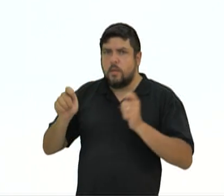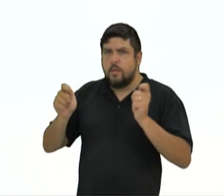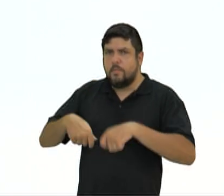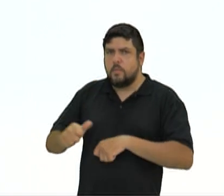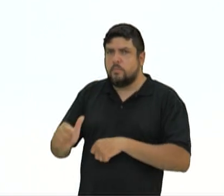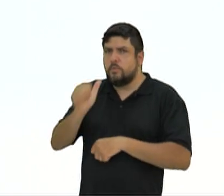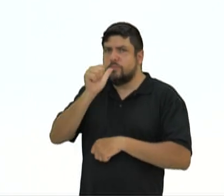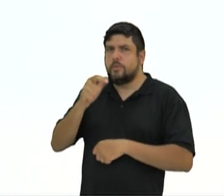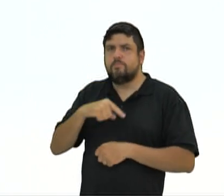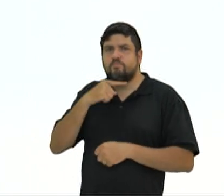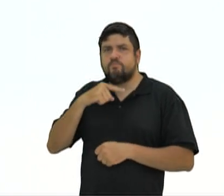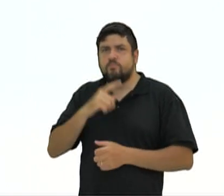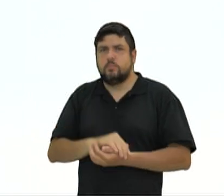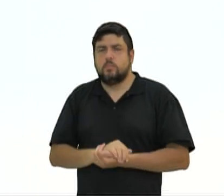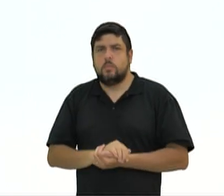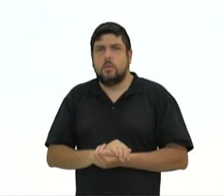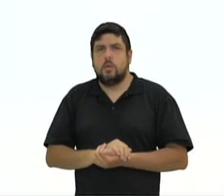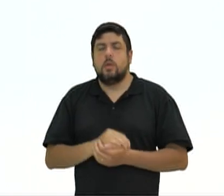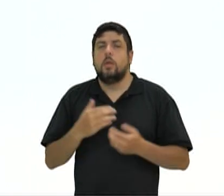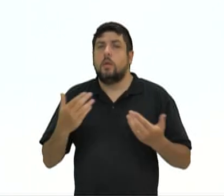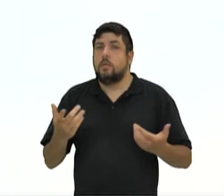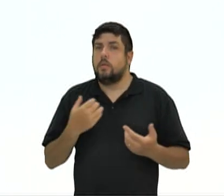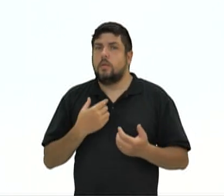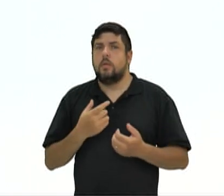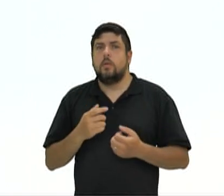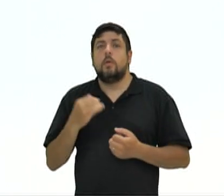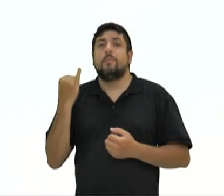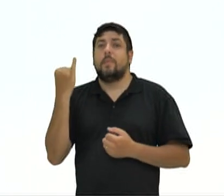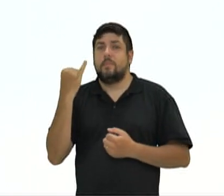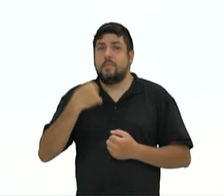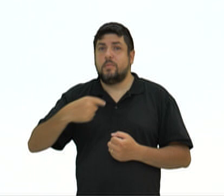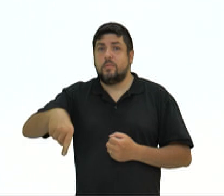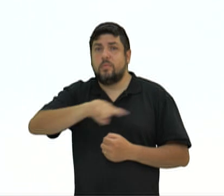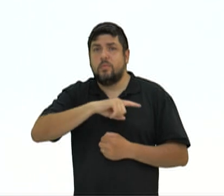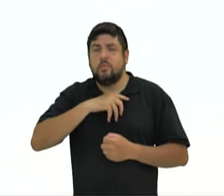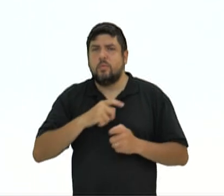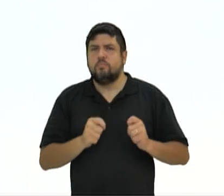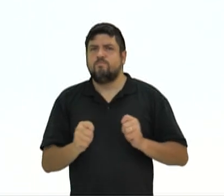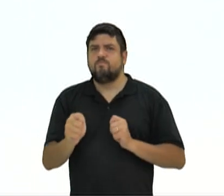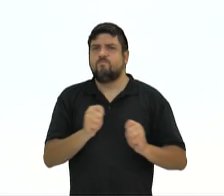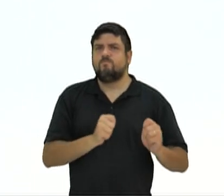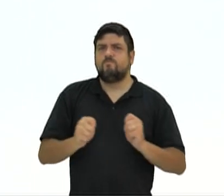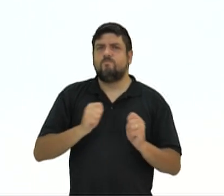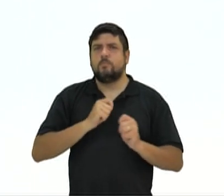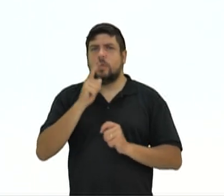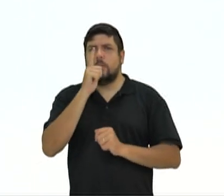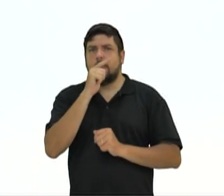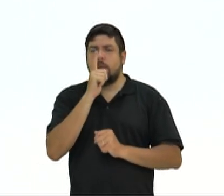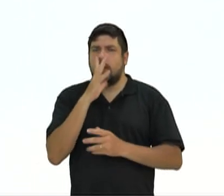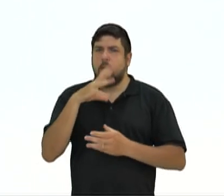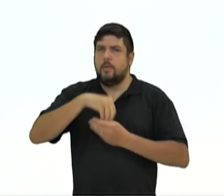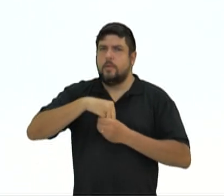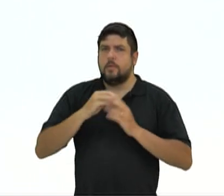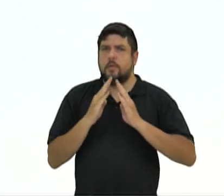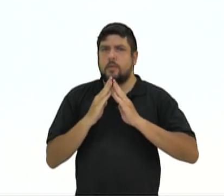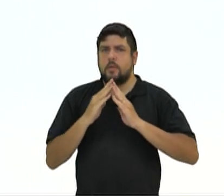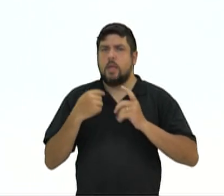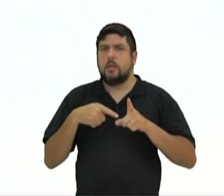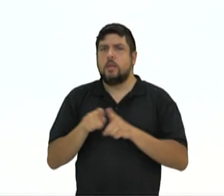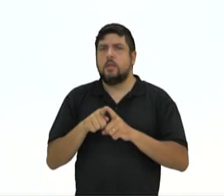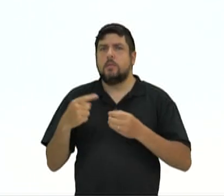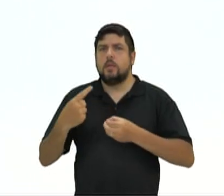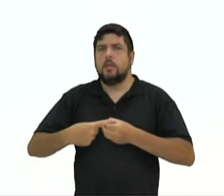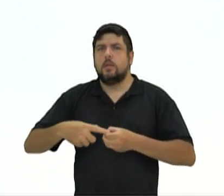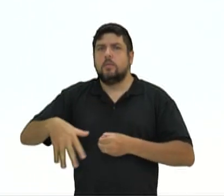consumo. Então por isso que é super importante a gente, economizar água na nossa casa, na nossa cidade,